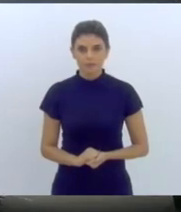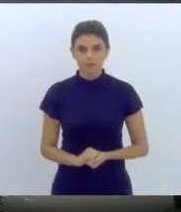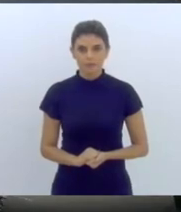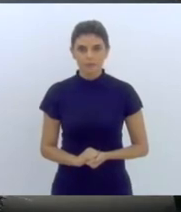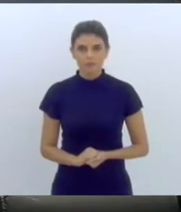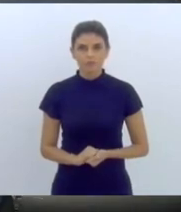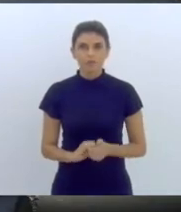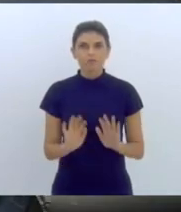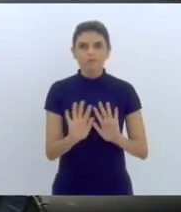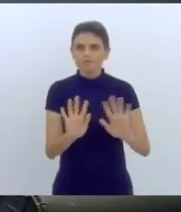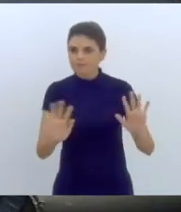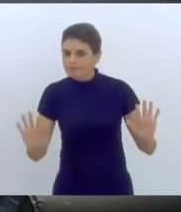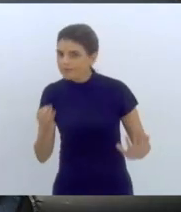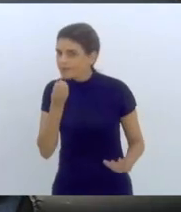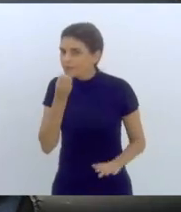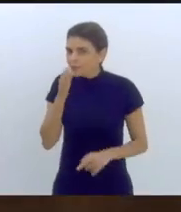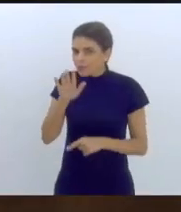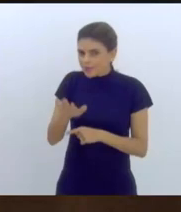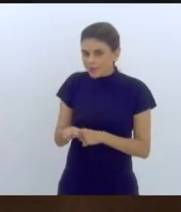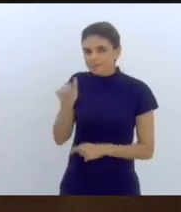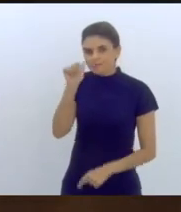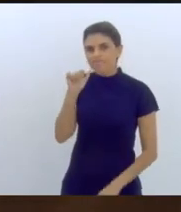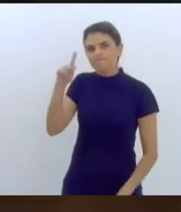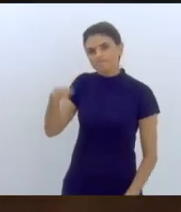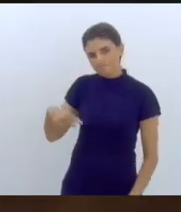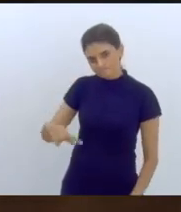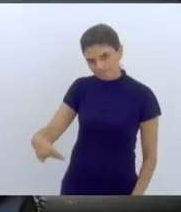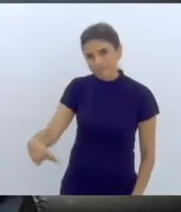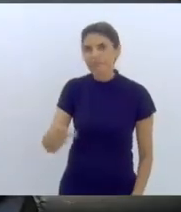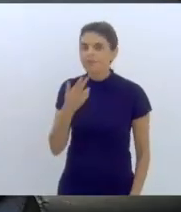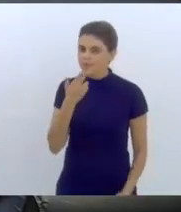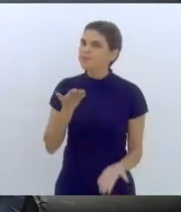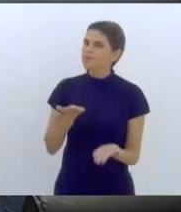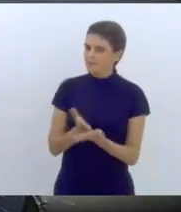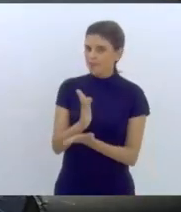Alô, som. Boa tarde, presidente. Favorável, por favor.